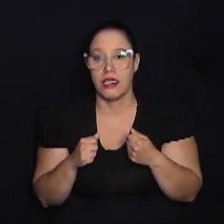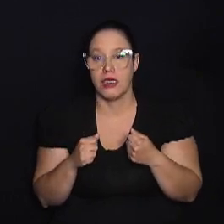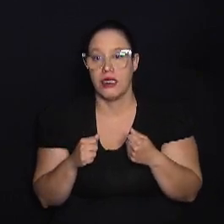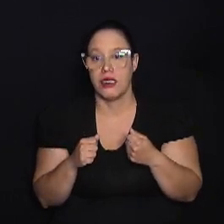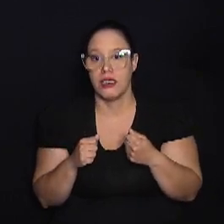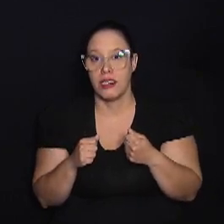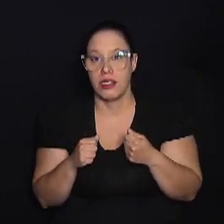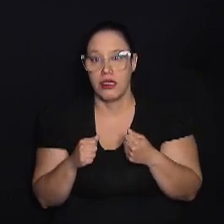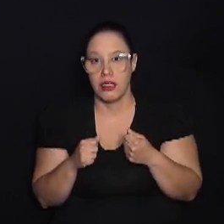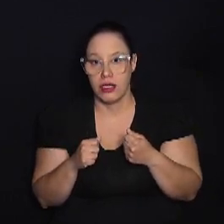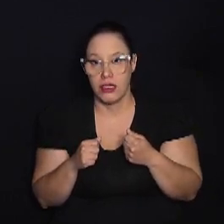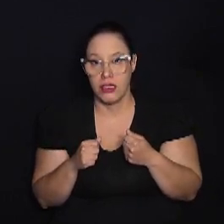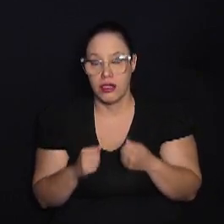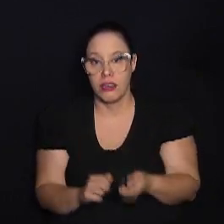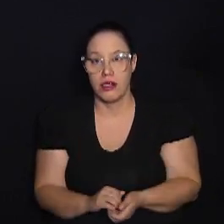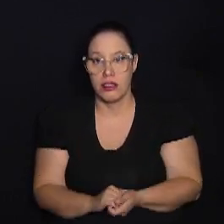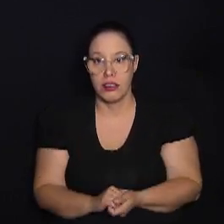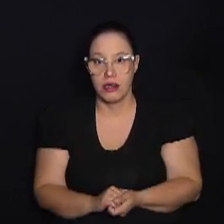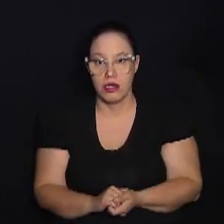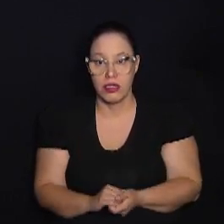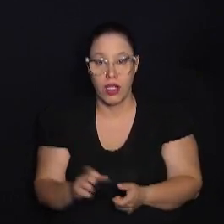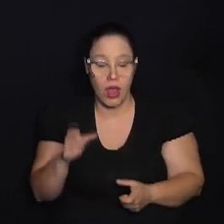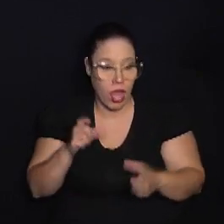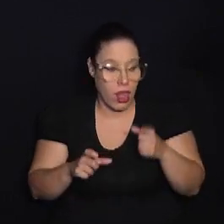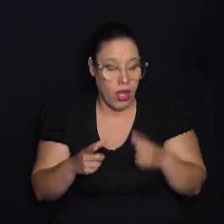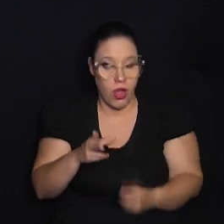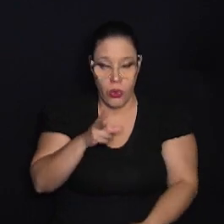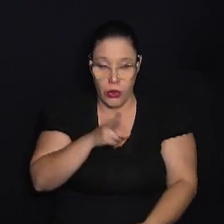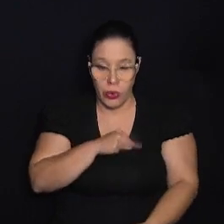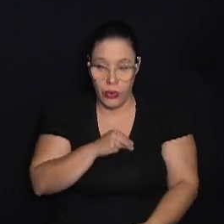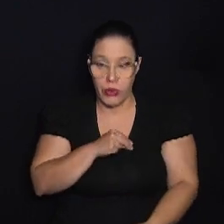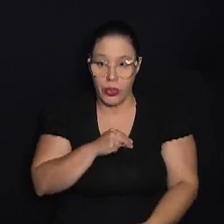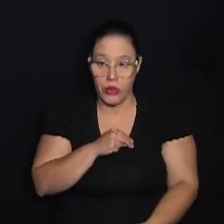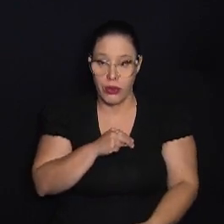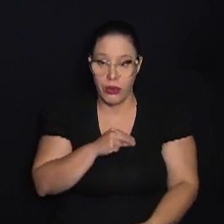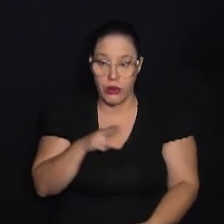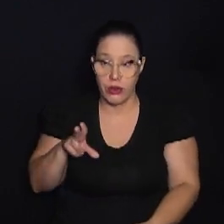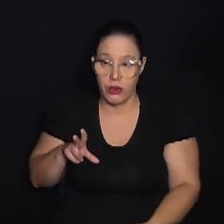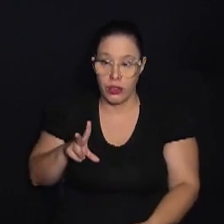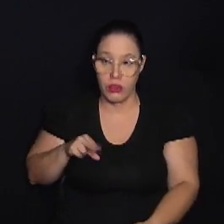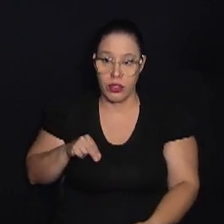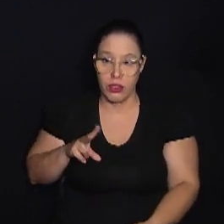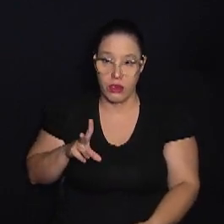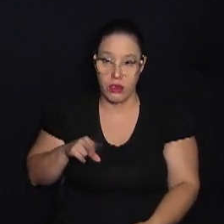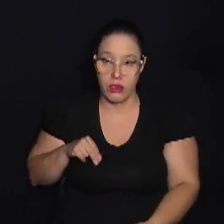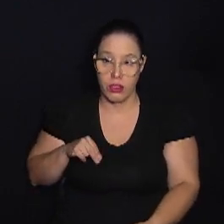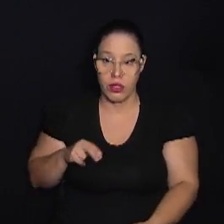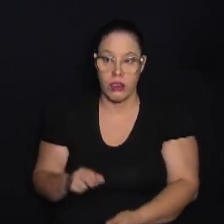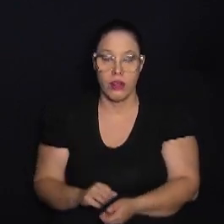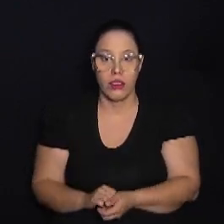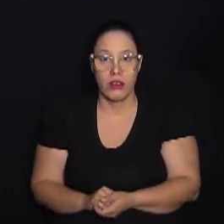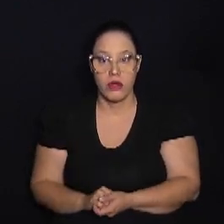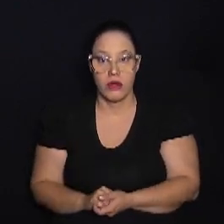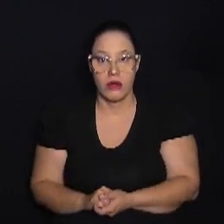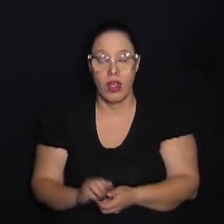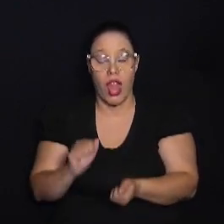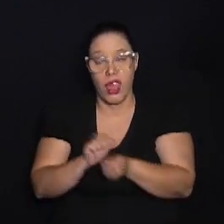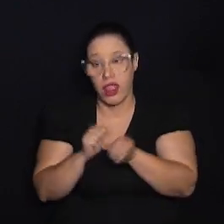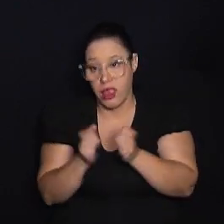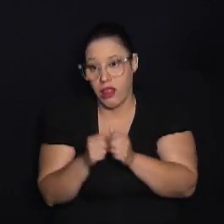muito. Então, assim, são coisas particulares e isso é uma coisa sensacional de ser pensado, adaptar aquilo